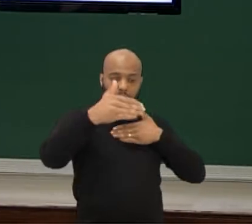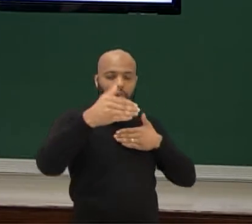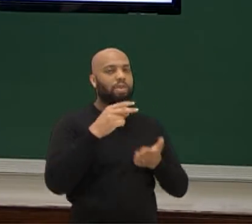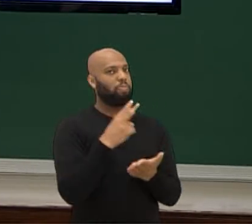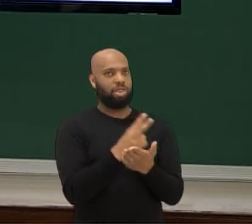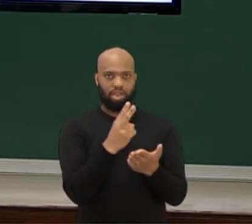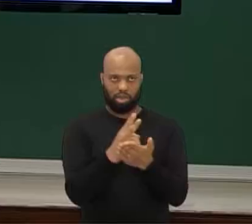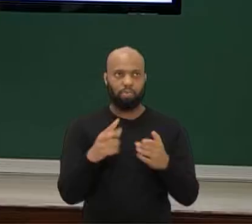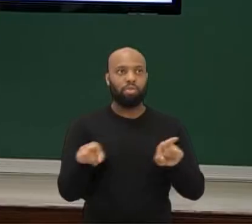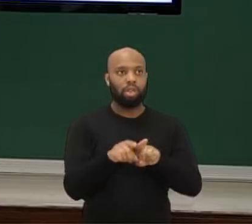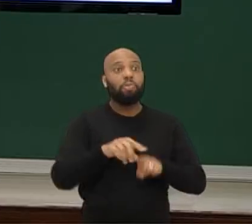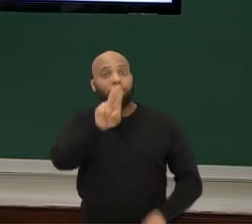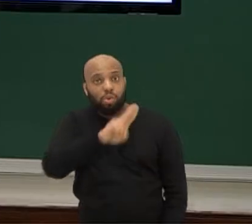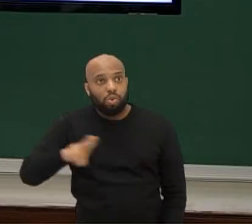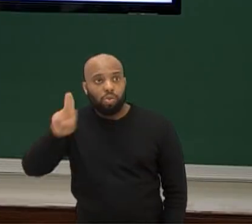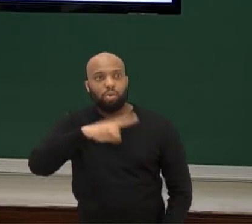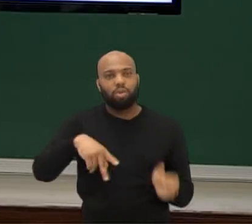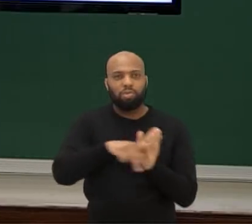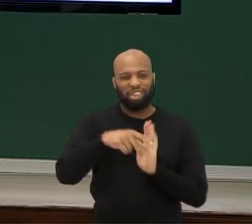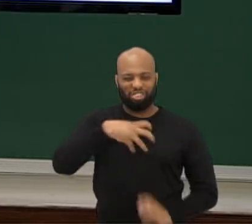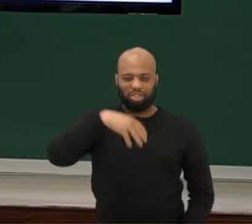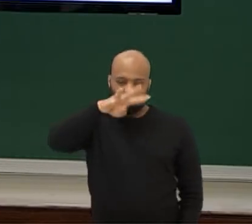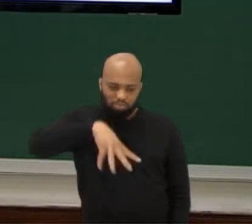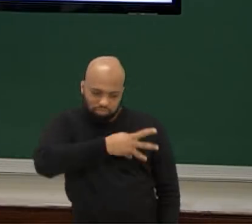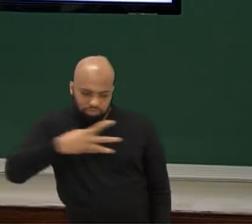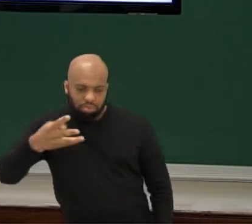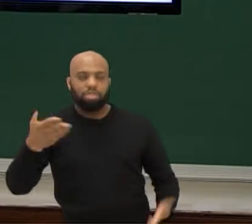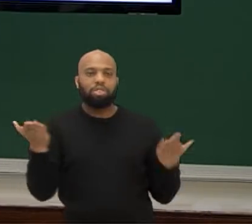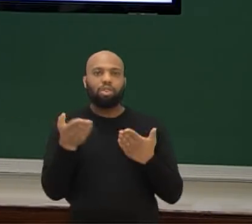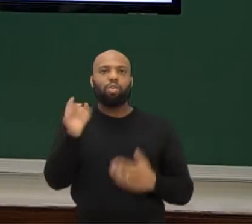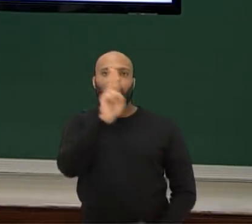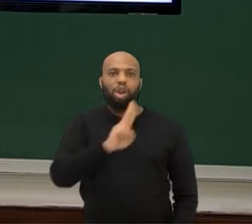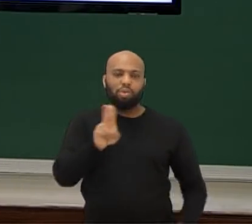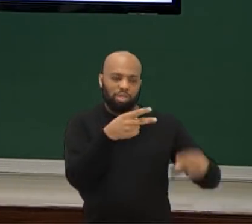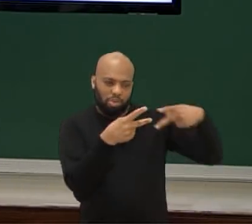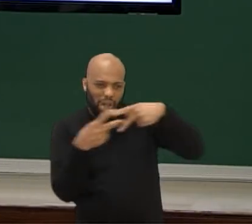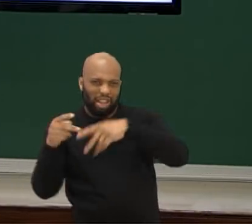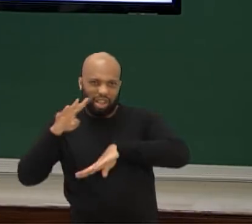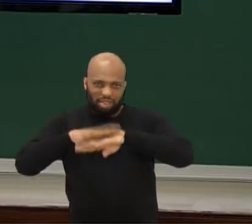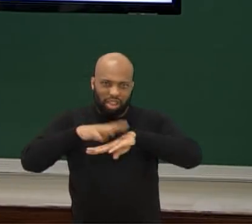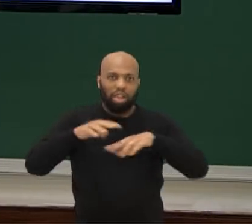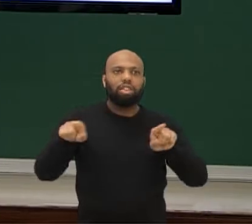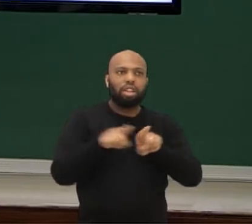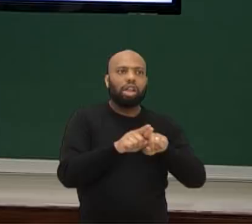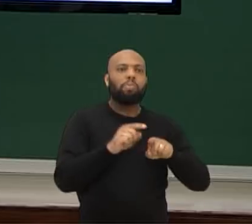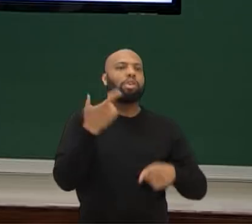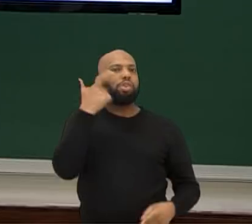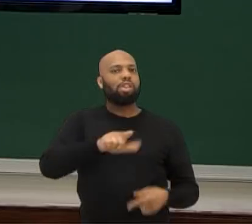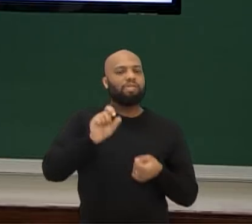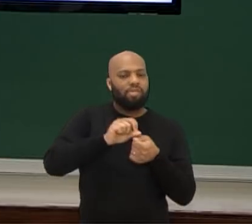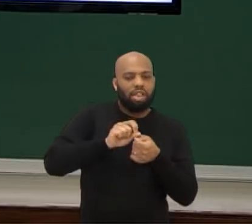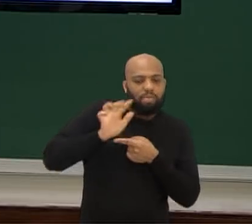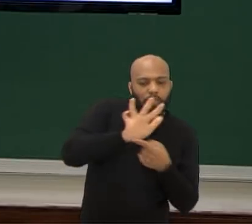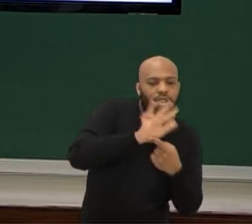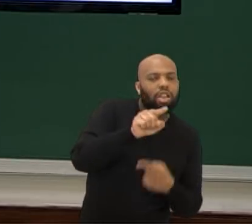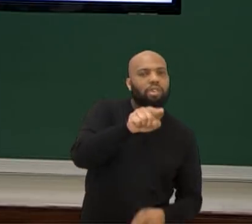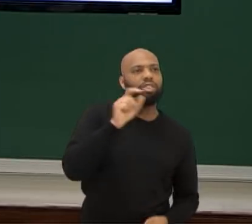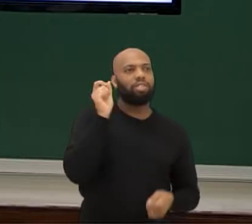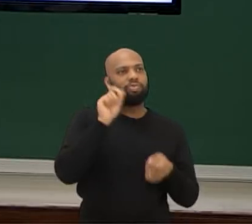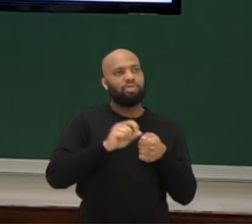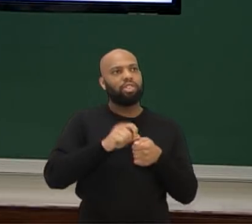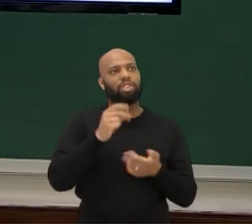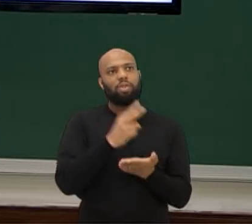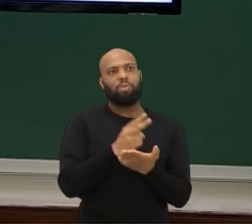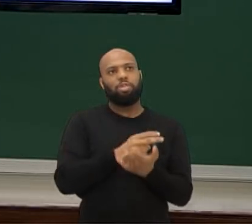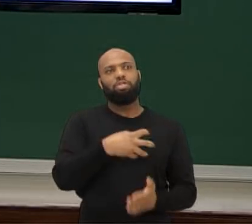lembre-se sempre, utilize da malha quadriculada e dos quadradinhos para que ele oriente e que ele direcione você para manter